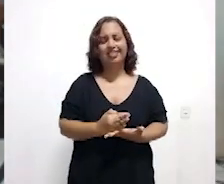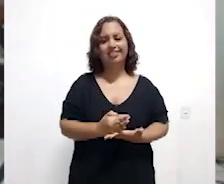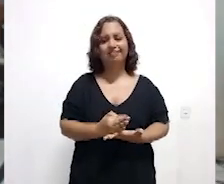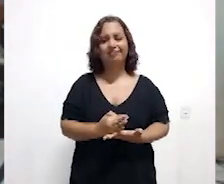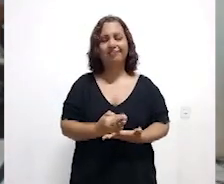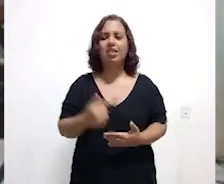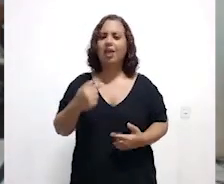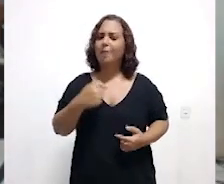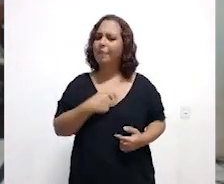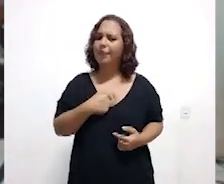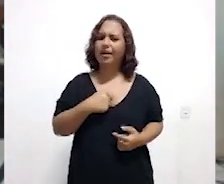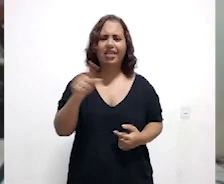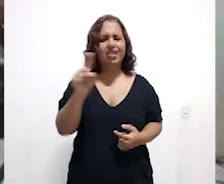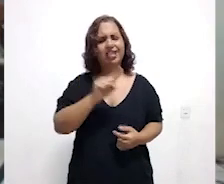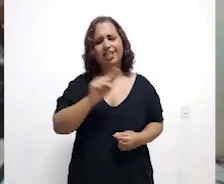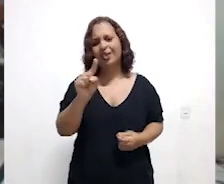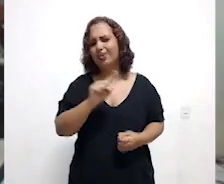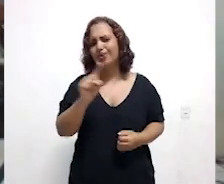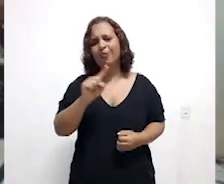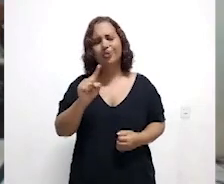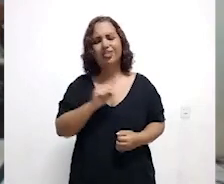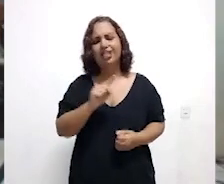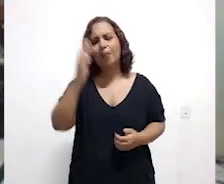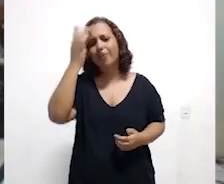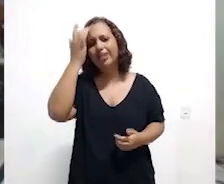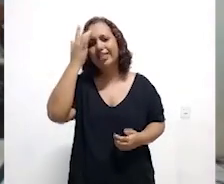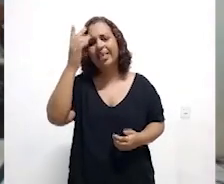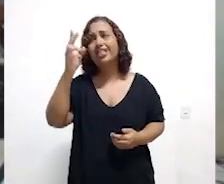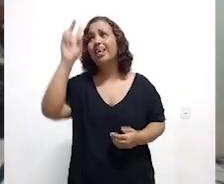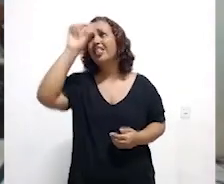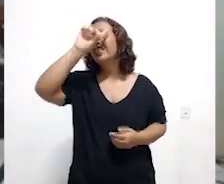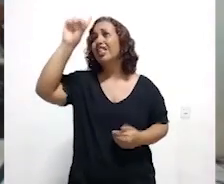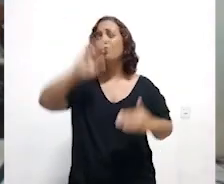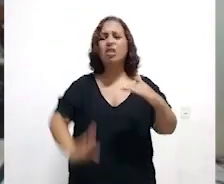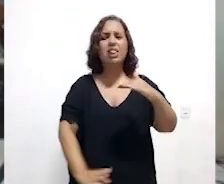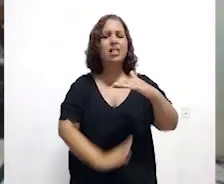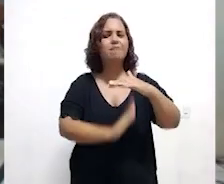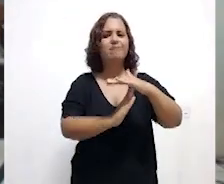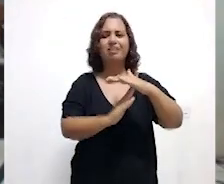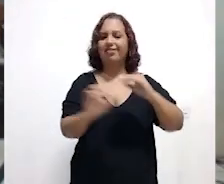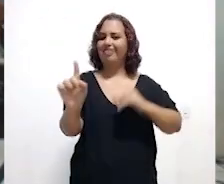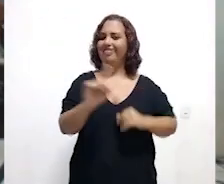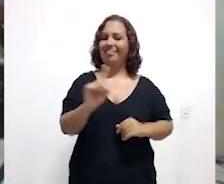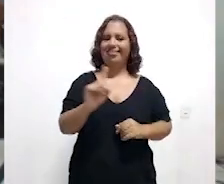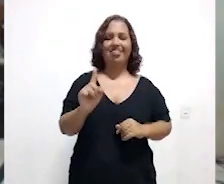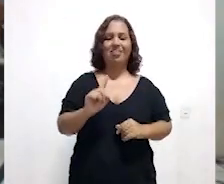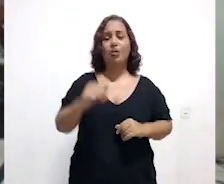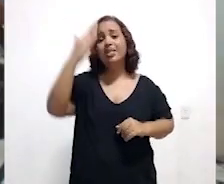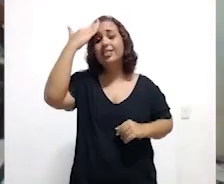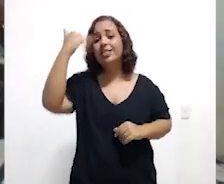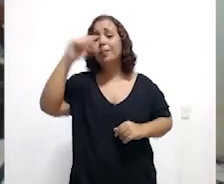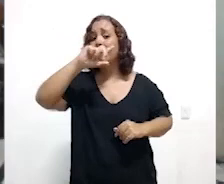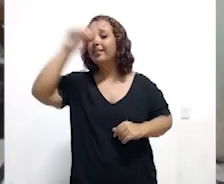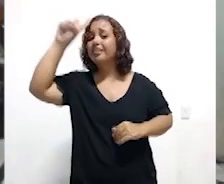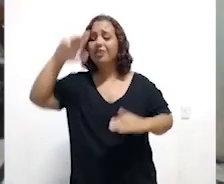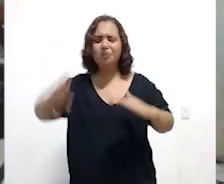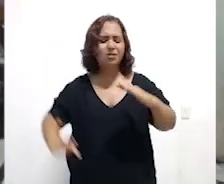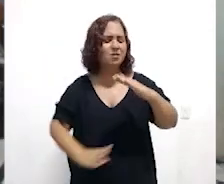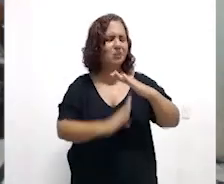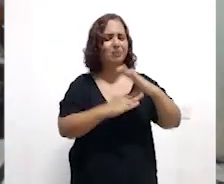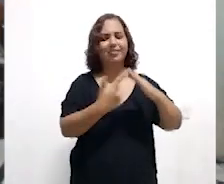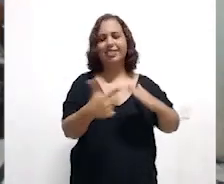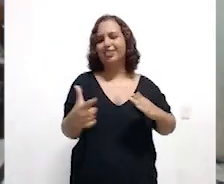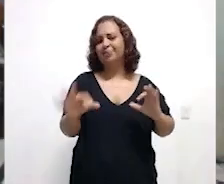eu não me estabeleça limites ao teu poder na minha vida e na de minha